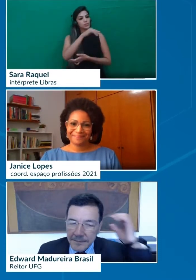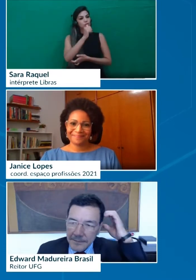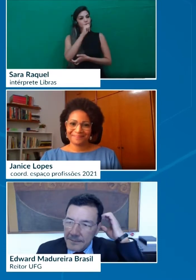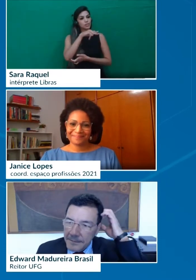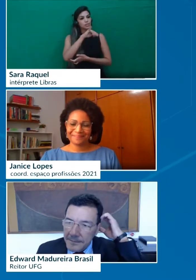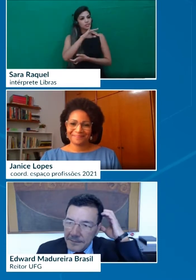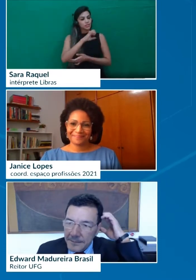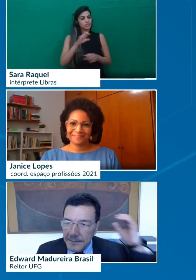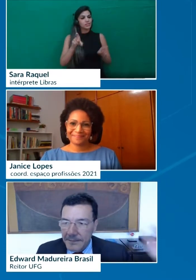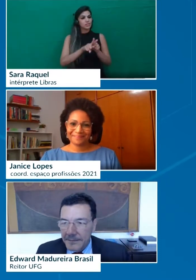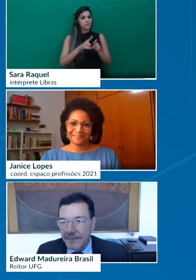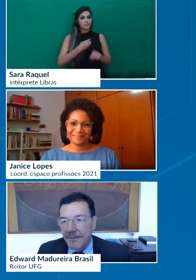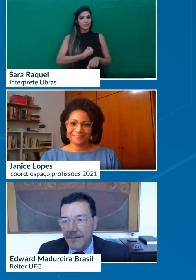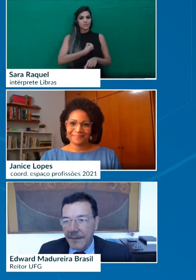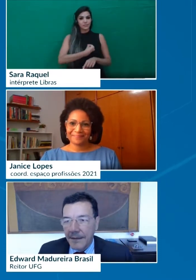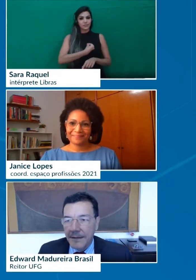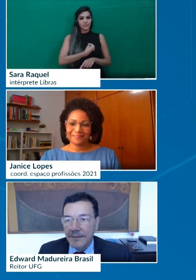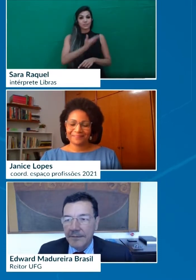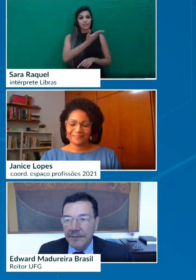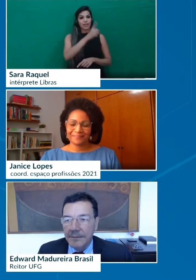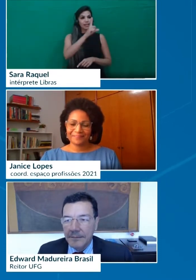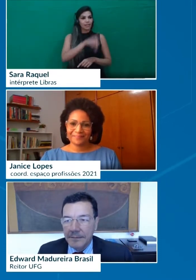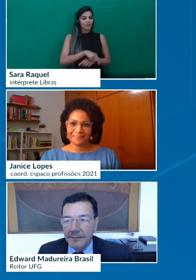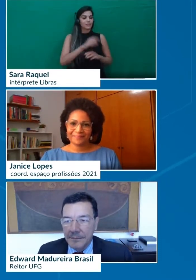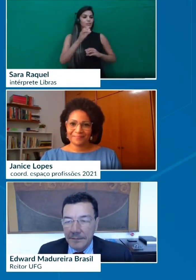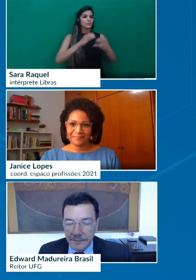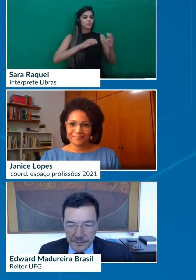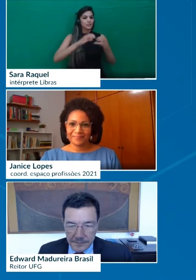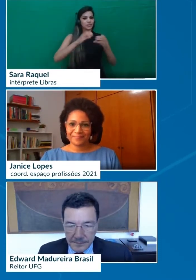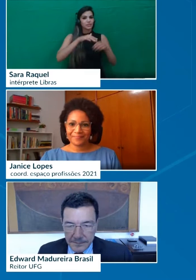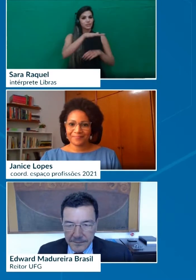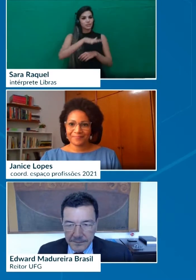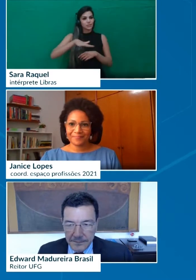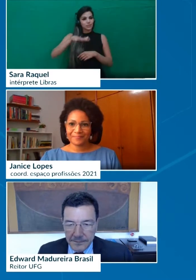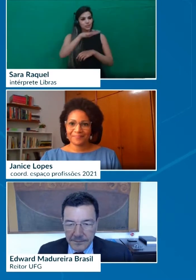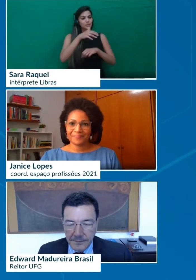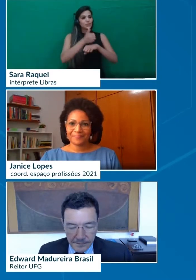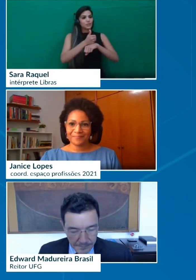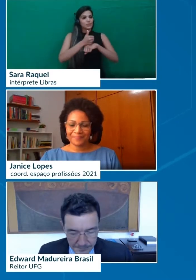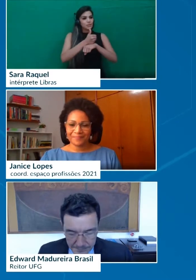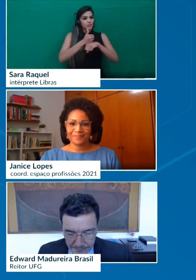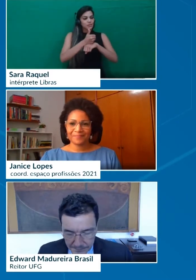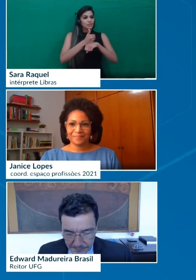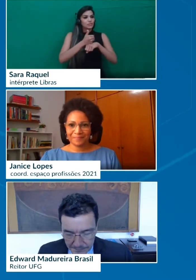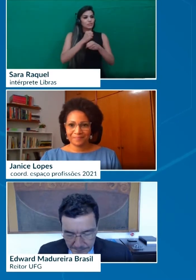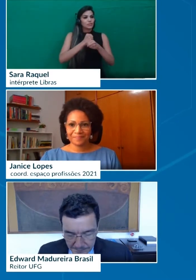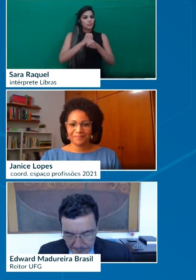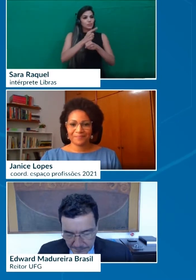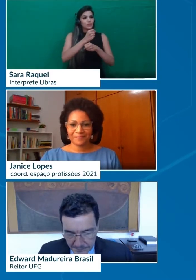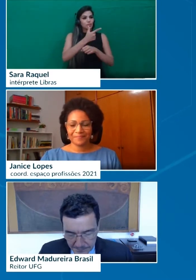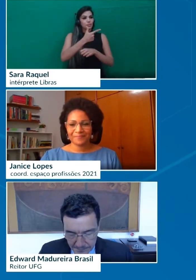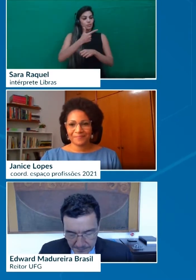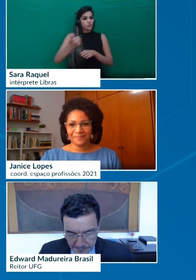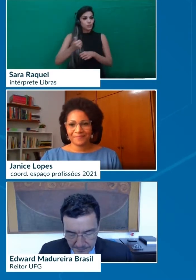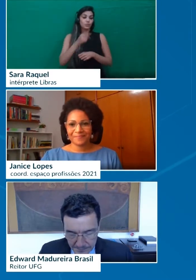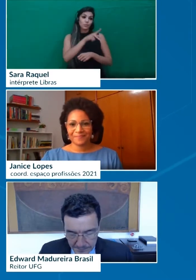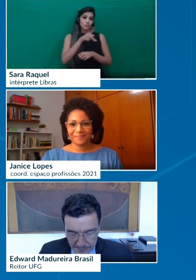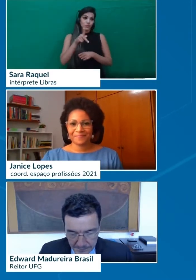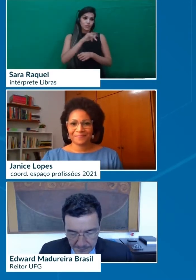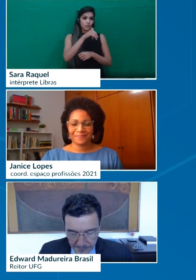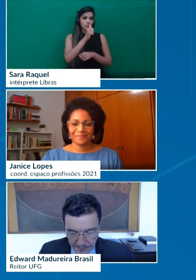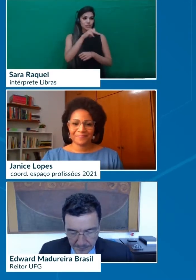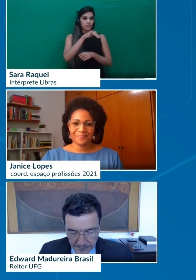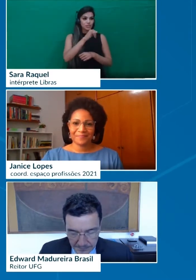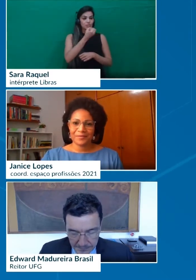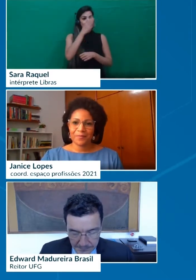aqui conosco, professora Janice Lopes, ela é coordenadora do Espaço das Profissões 2021. Professora Janice, boa tarde, seja